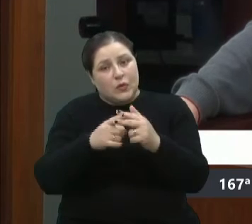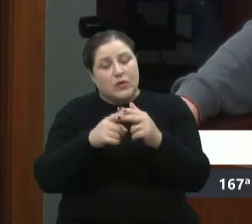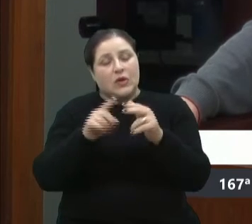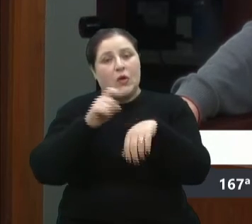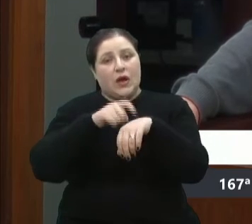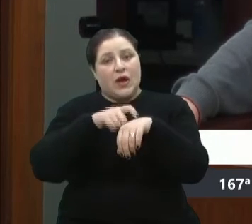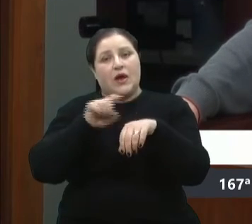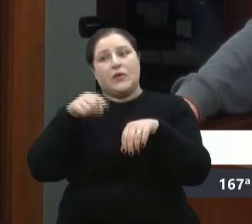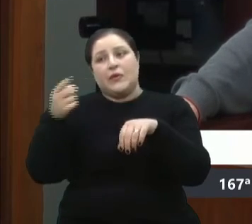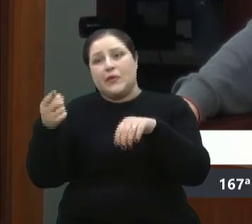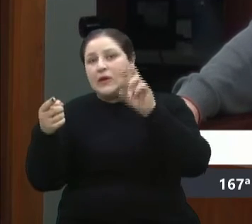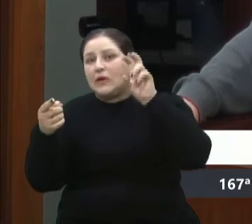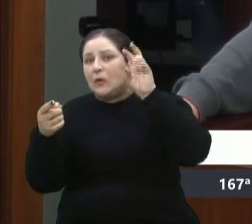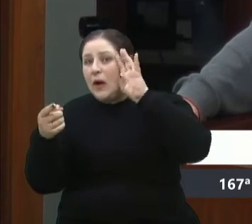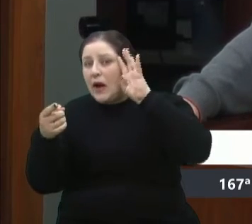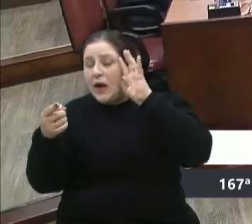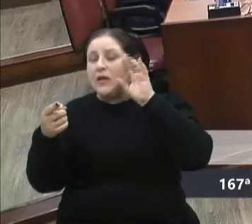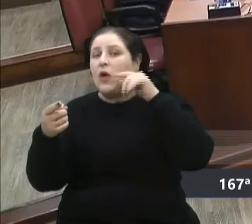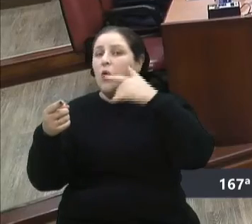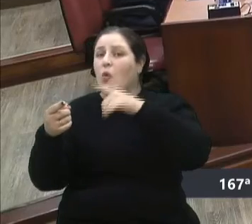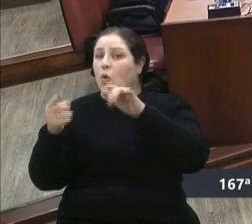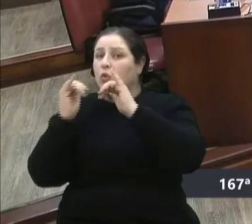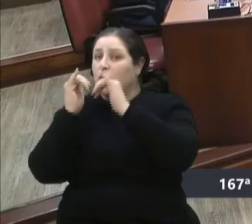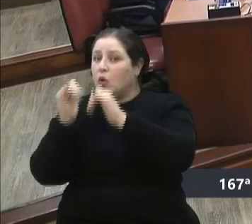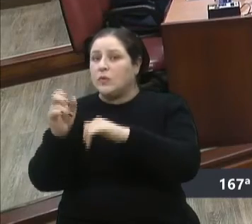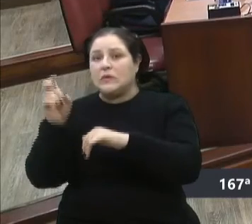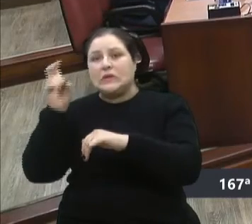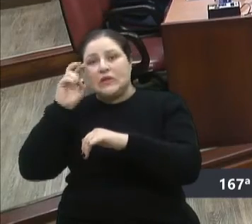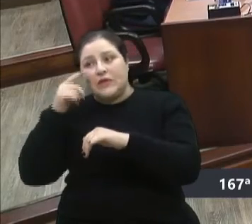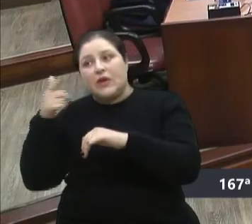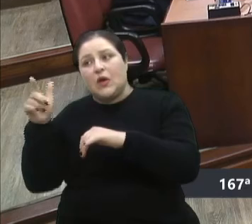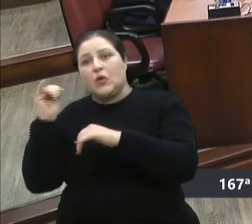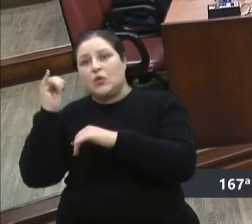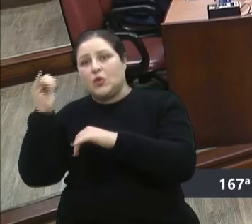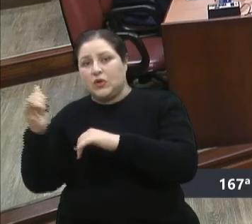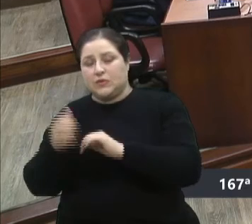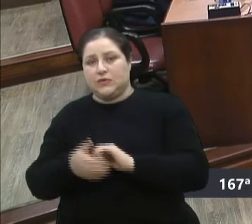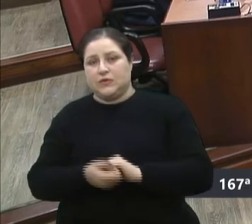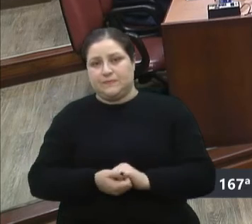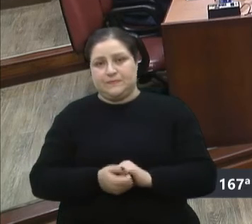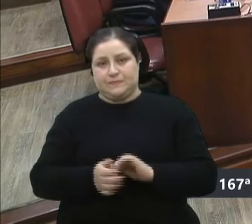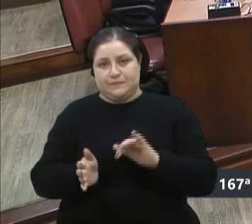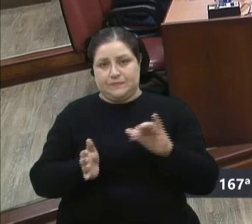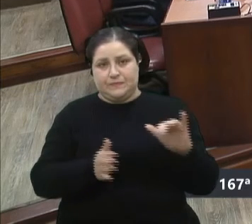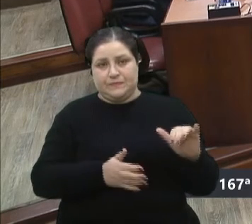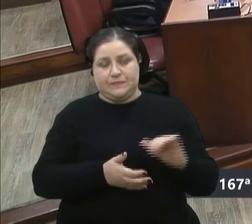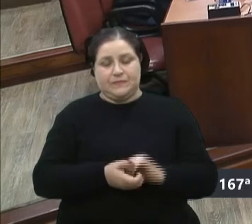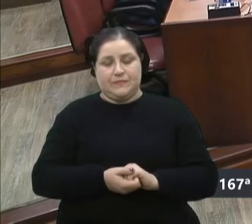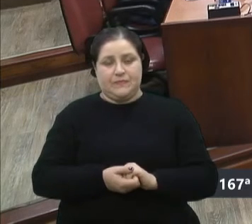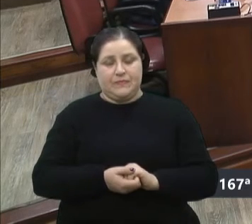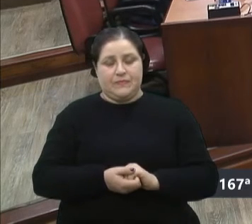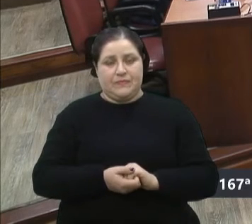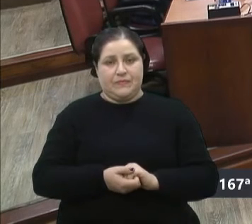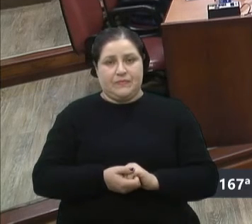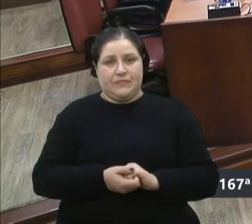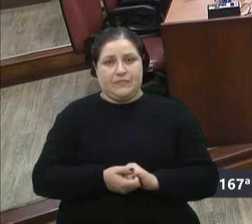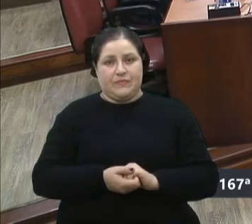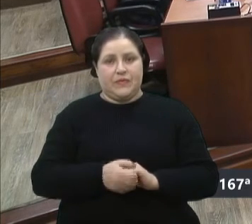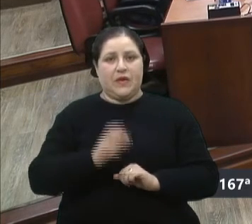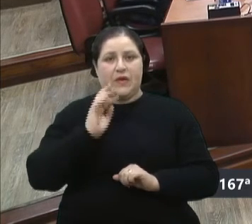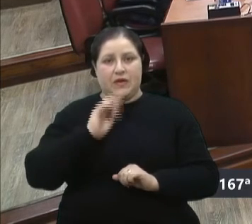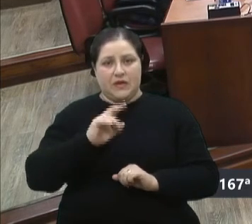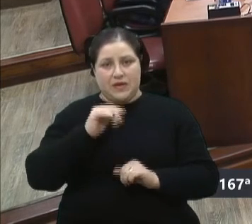de imediato, vereador Lucas, sua parte. Vereador Renato, obrigado. Bom dia, presidenta, vereadoras, vereadores, as pessoas que